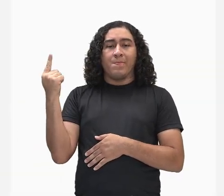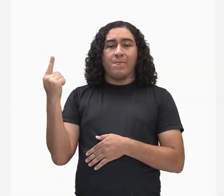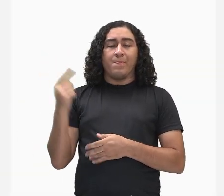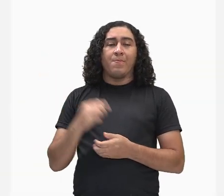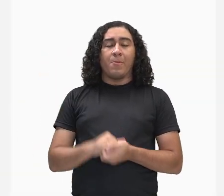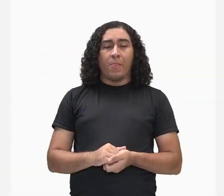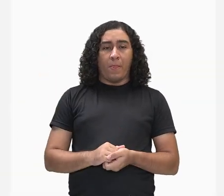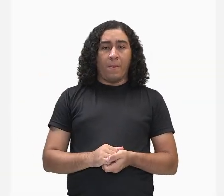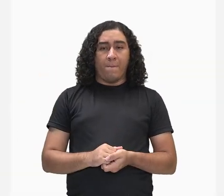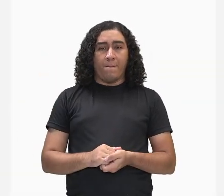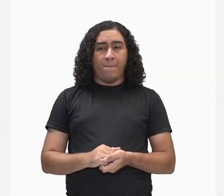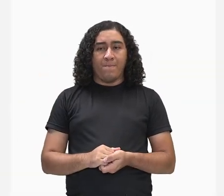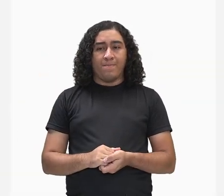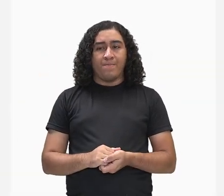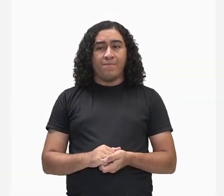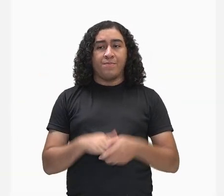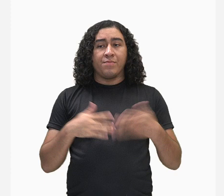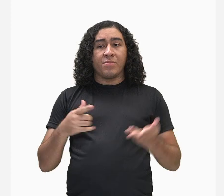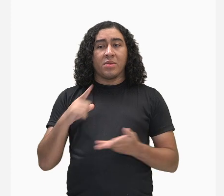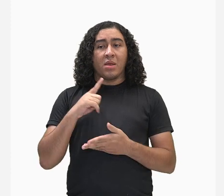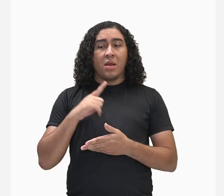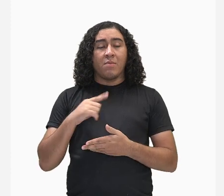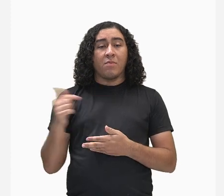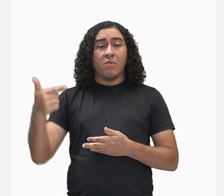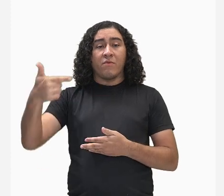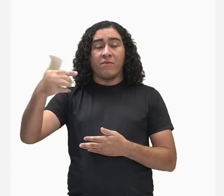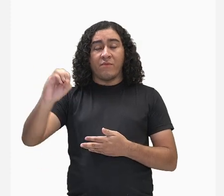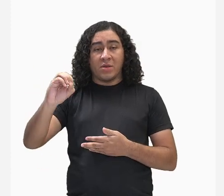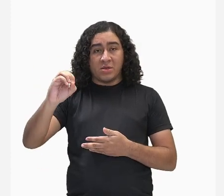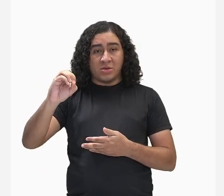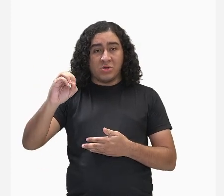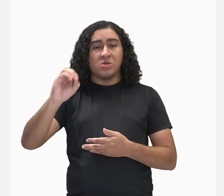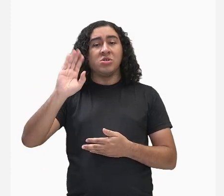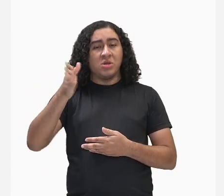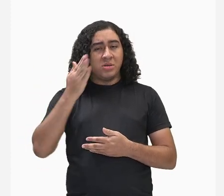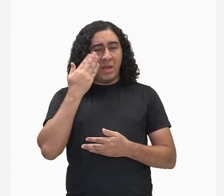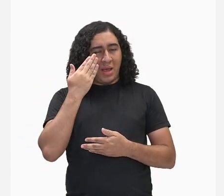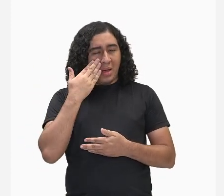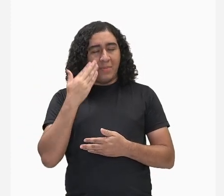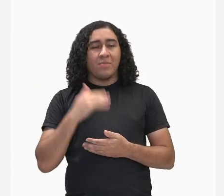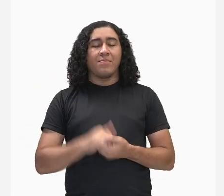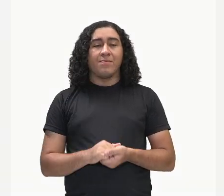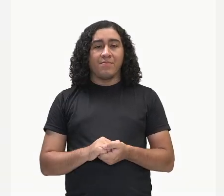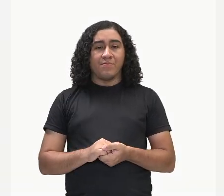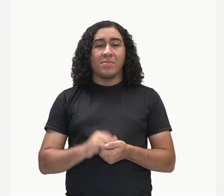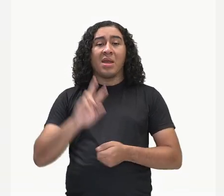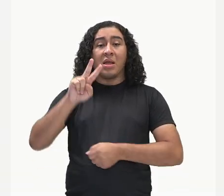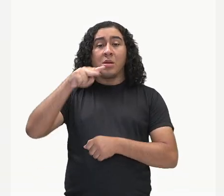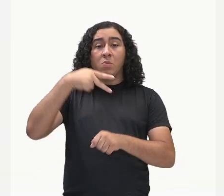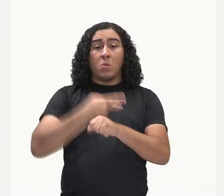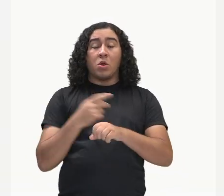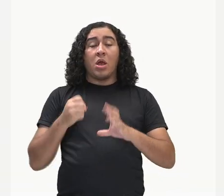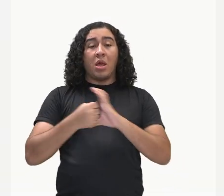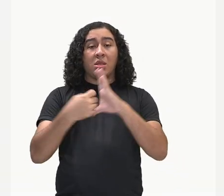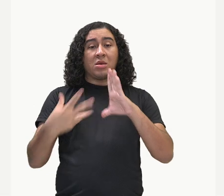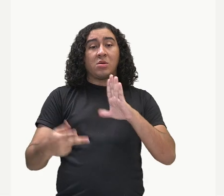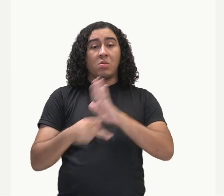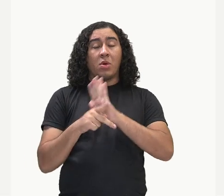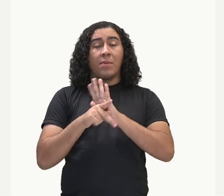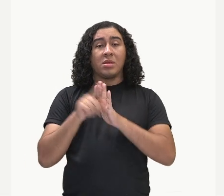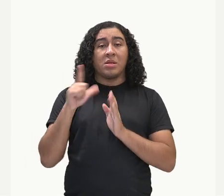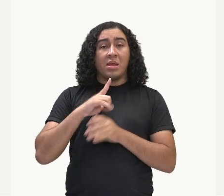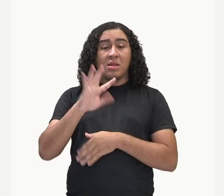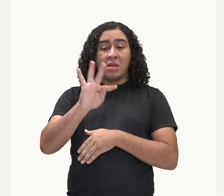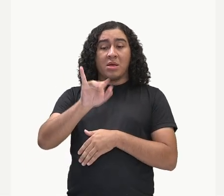só. Então, eu tenho o 20, 20, or 20. Aí, todos eles, a característica das dezenas é a sua